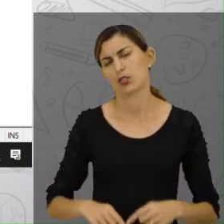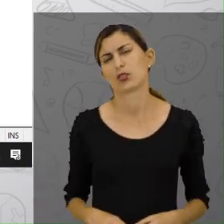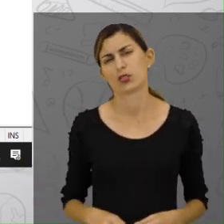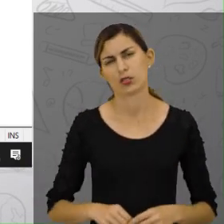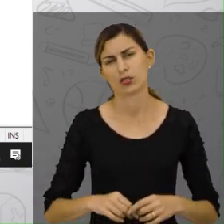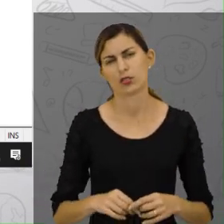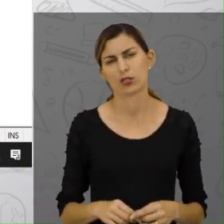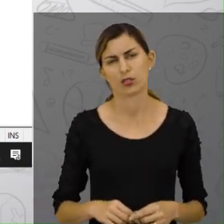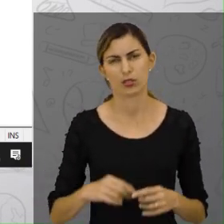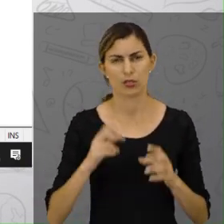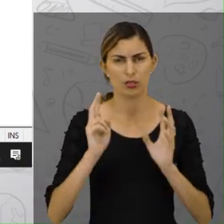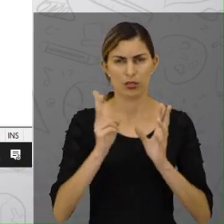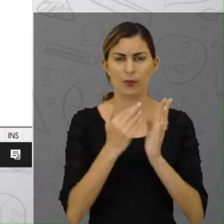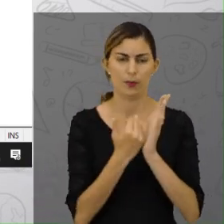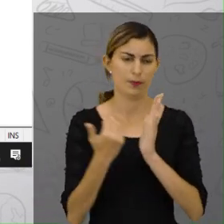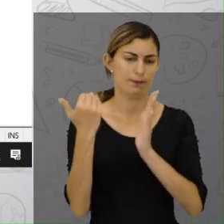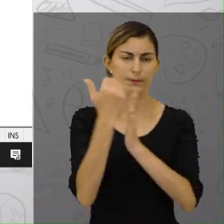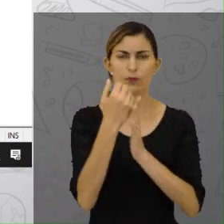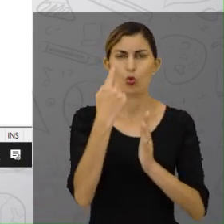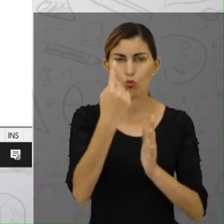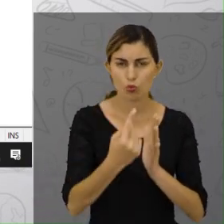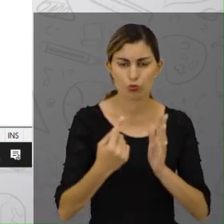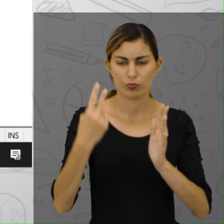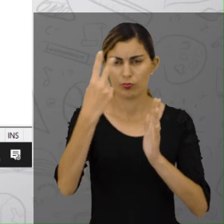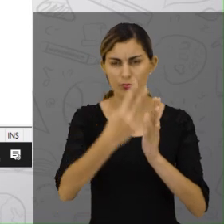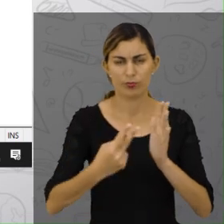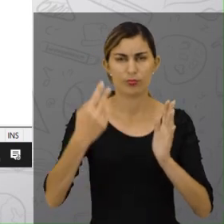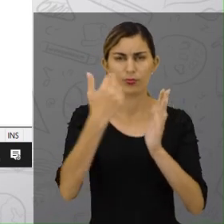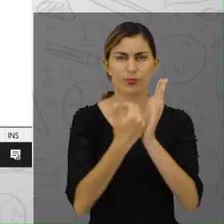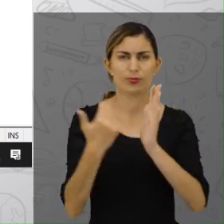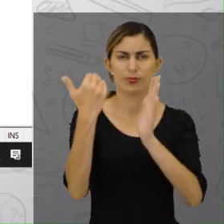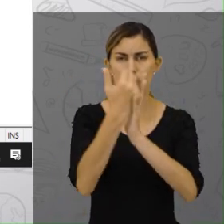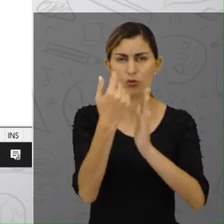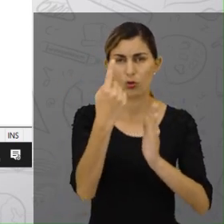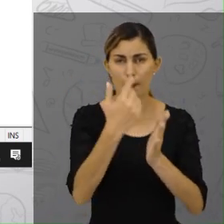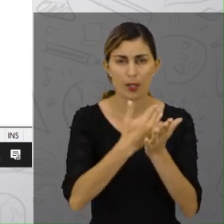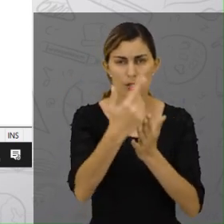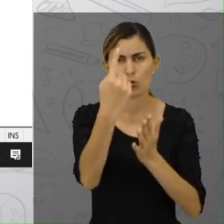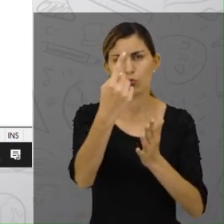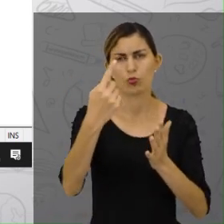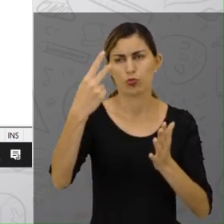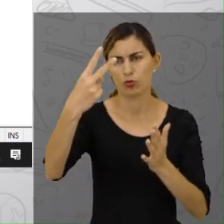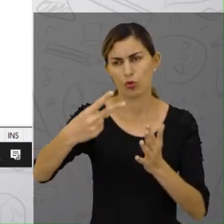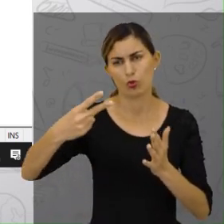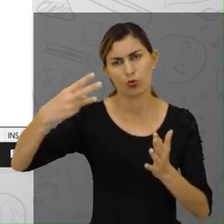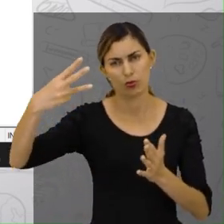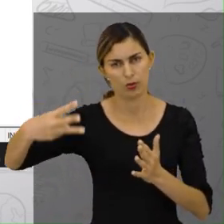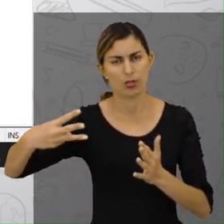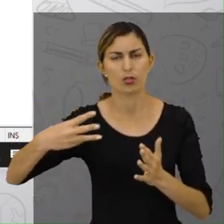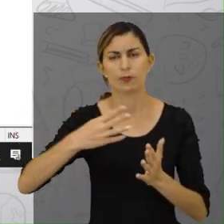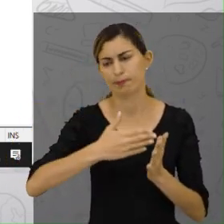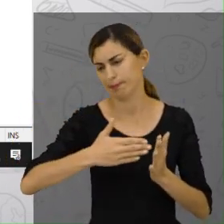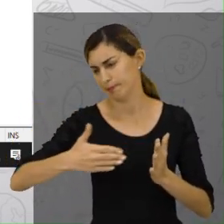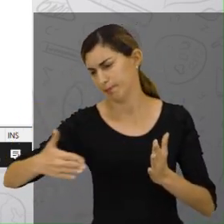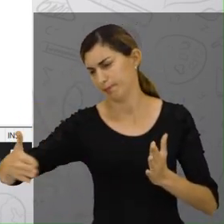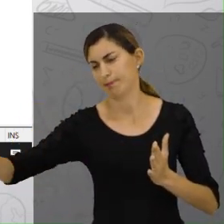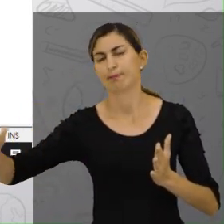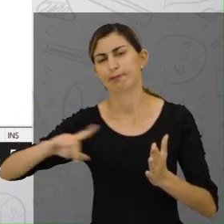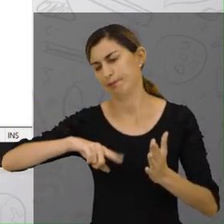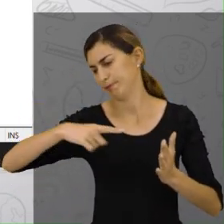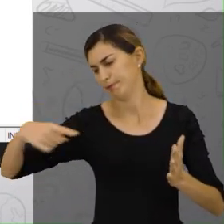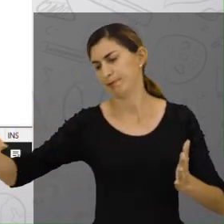vezes, sendo acrescido 1 a 1. Então, inicia-se com 1, 2, 3 e